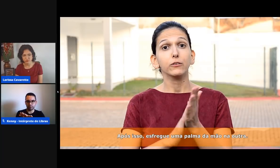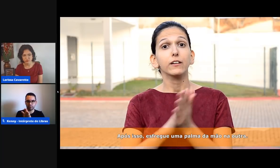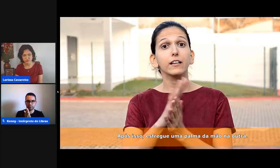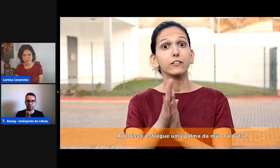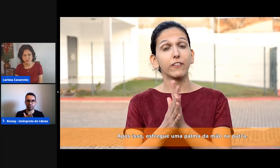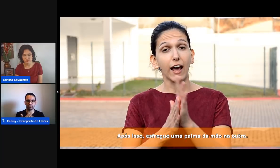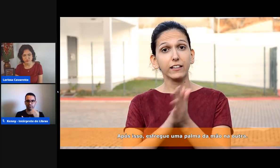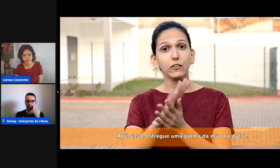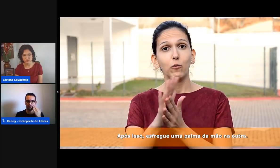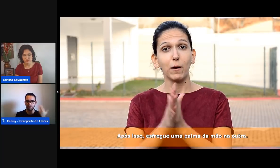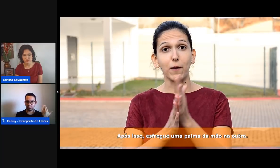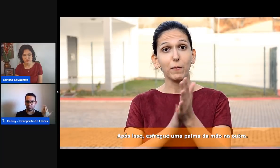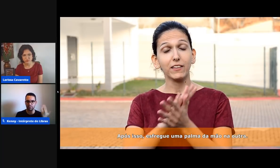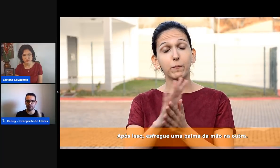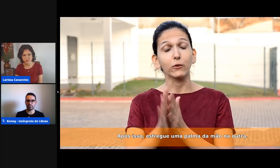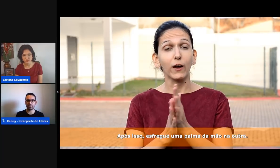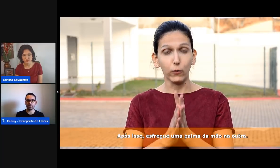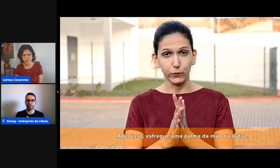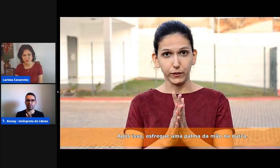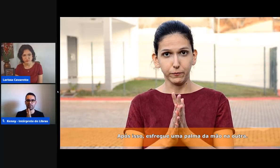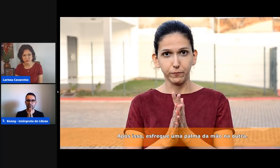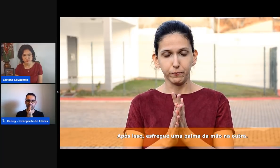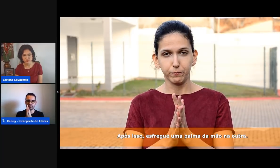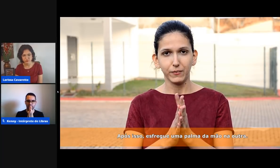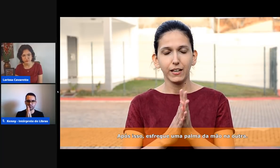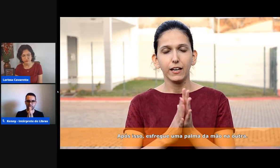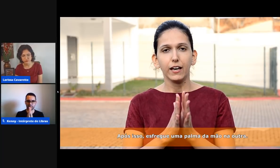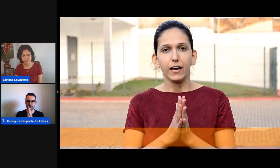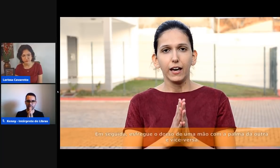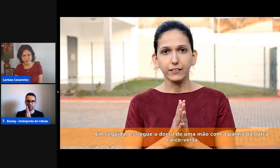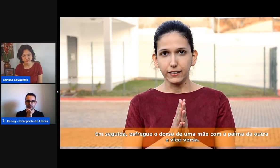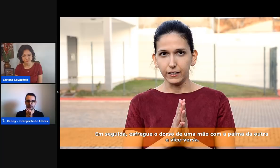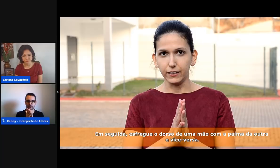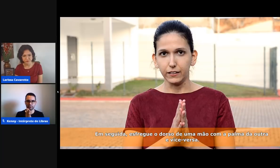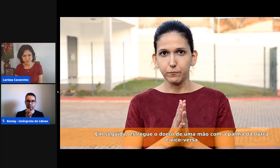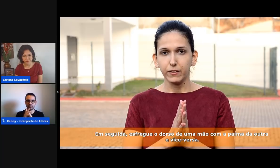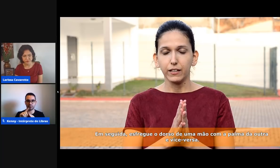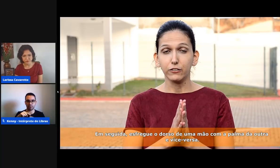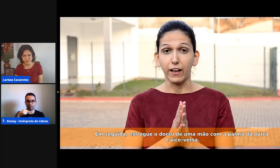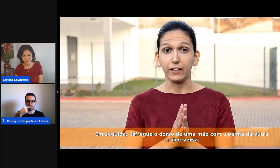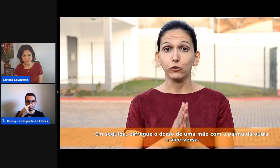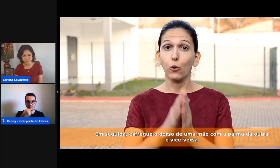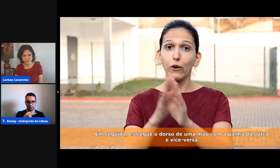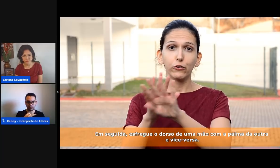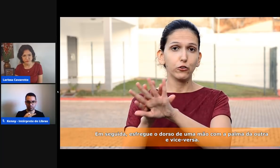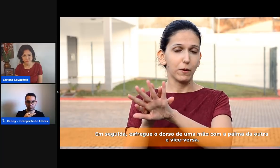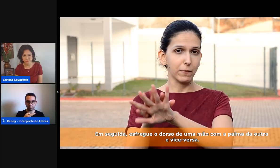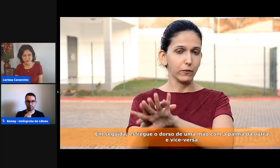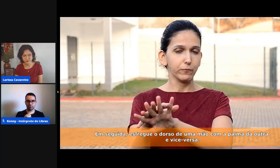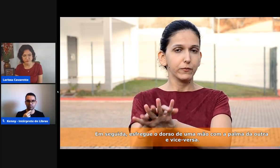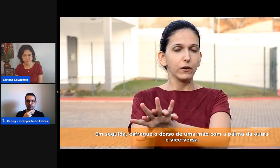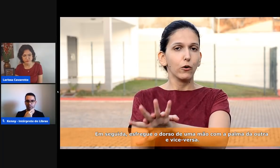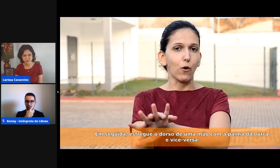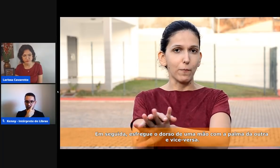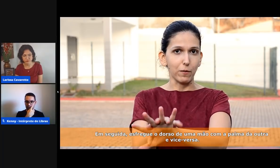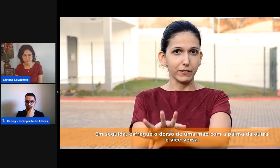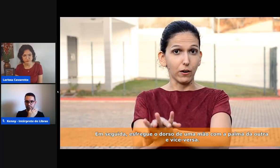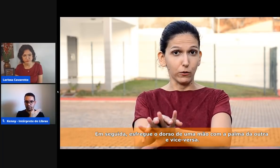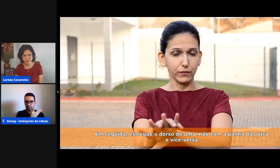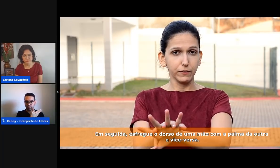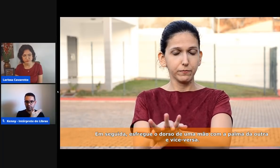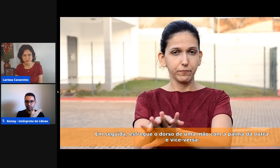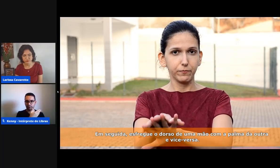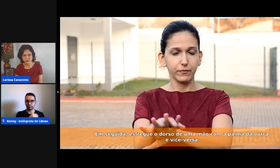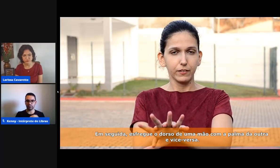Após isso, esfregue uma palma da mão na outra. Em seguida, esfregue o dorso de uma mão com a palma